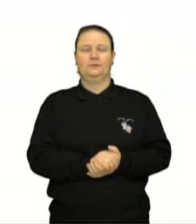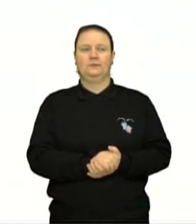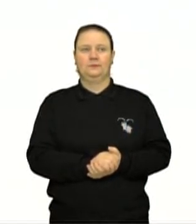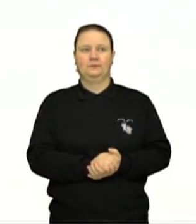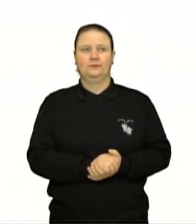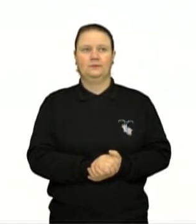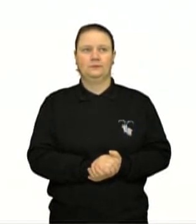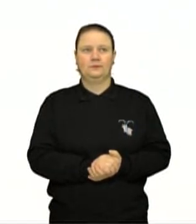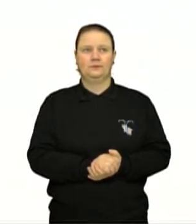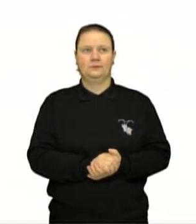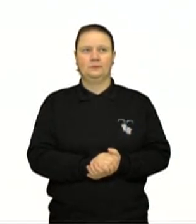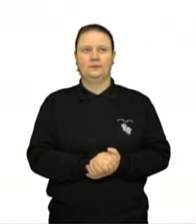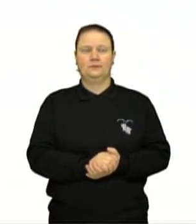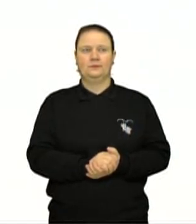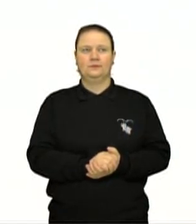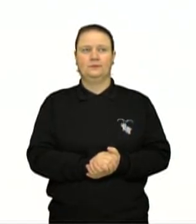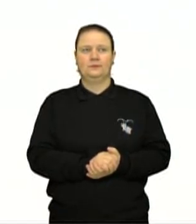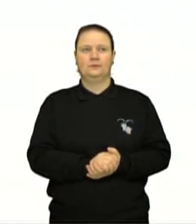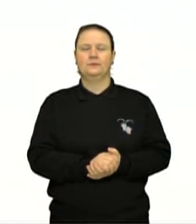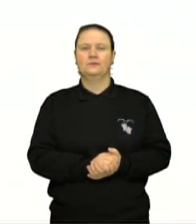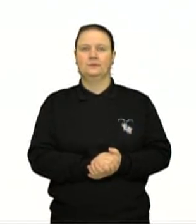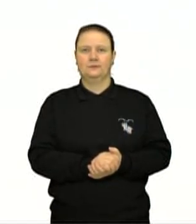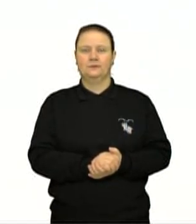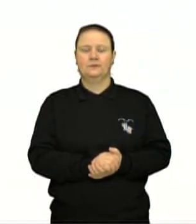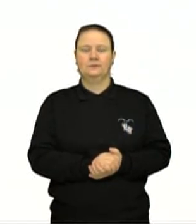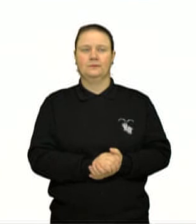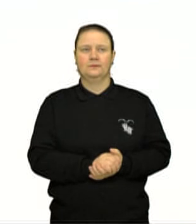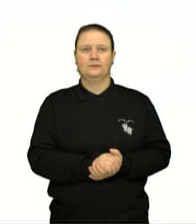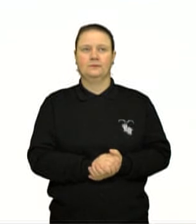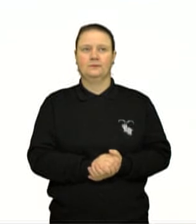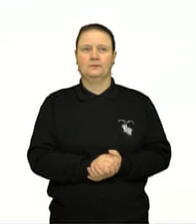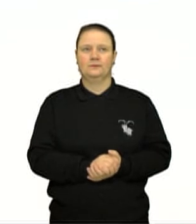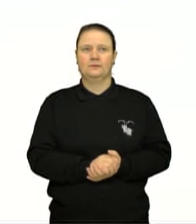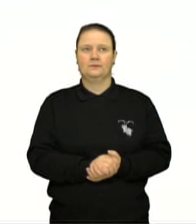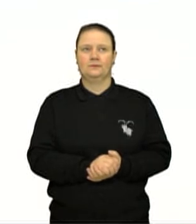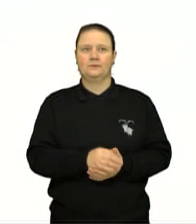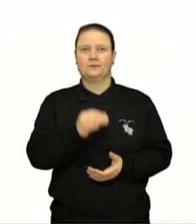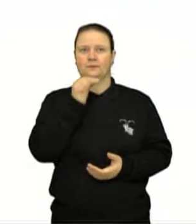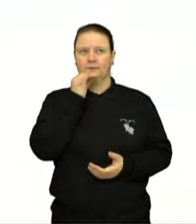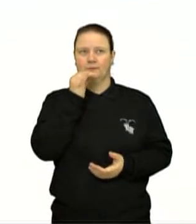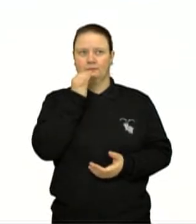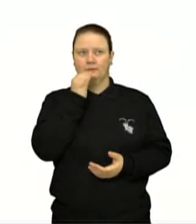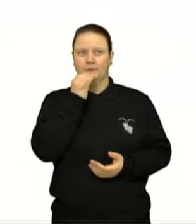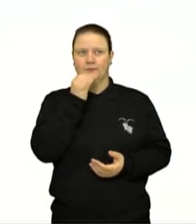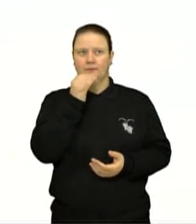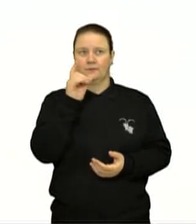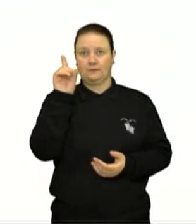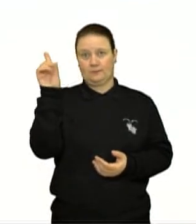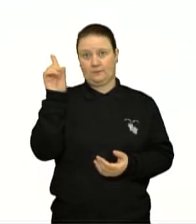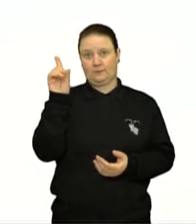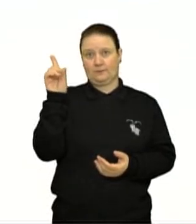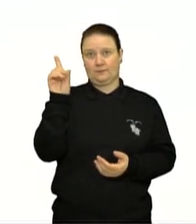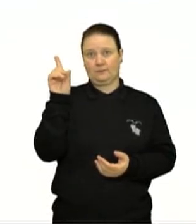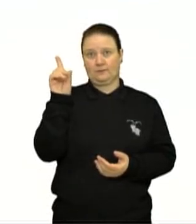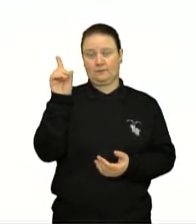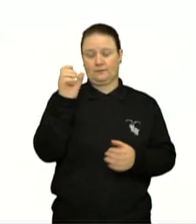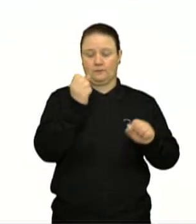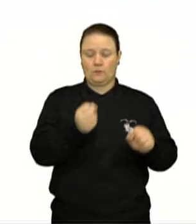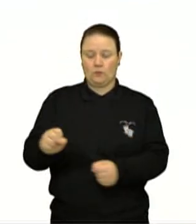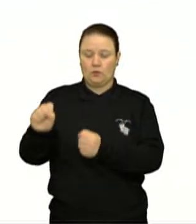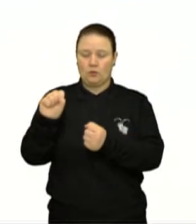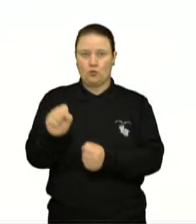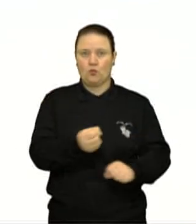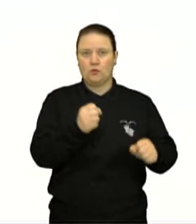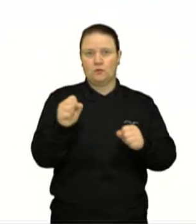significado totalmente distinto. Alguns exemplos. Escova, miren. Cepillo,